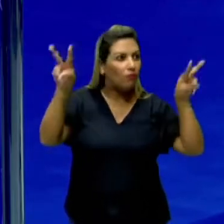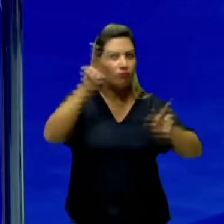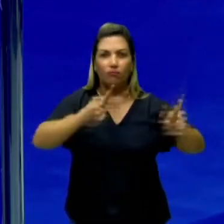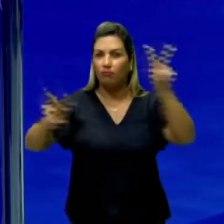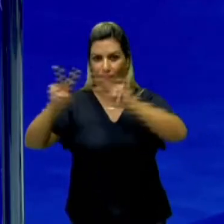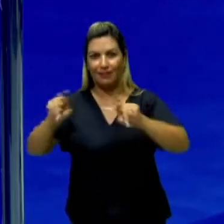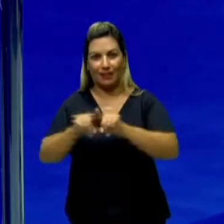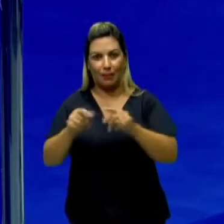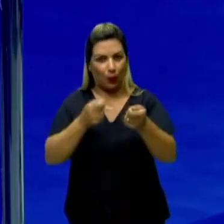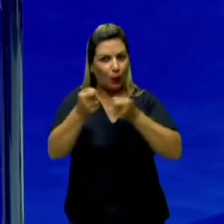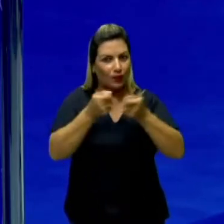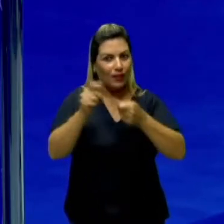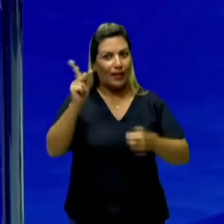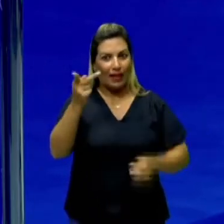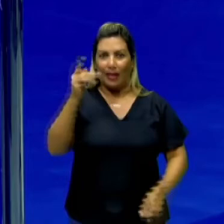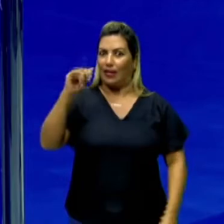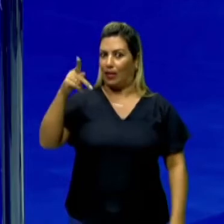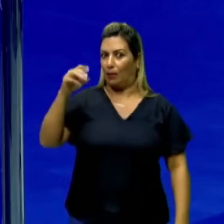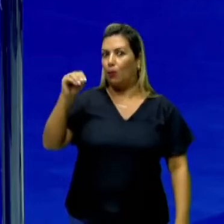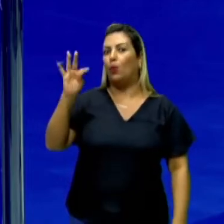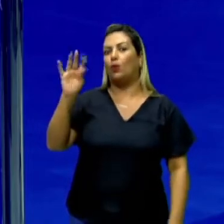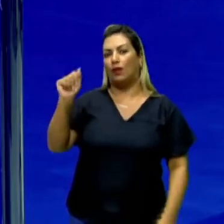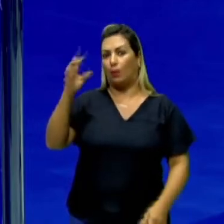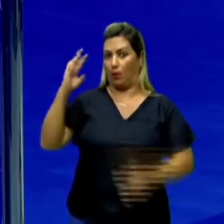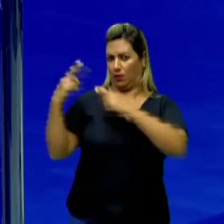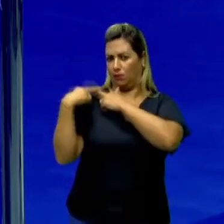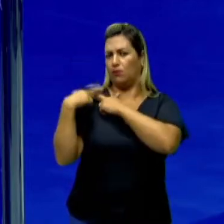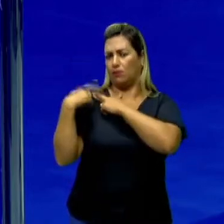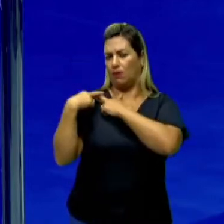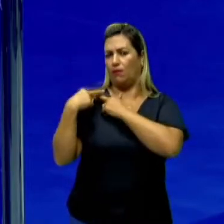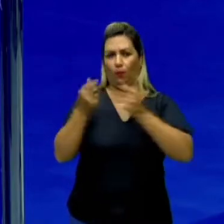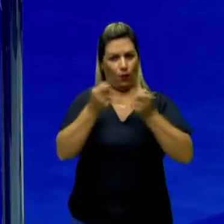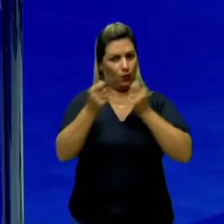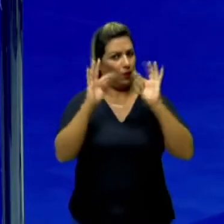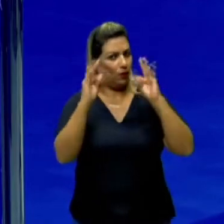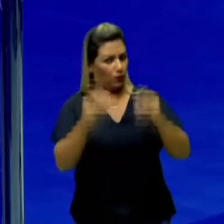vai fazer essa coordenação entre sistema nervoso e endócrino.